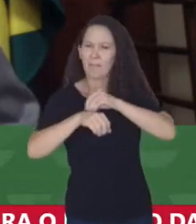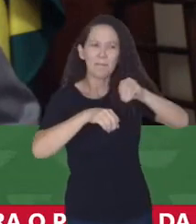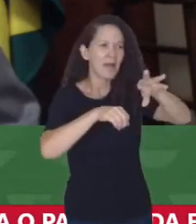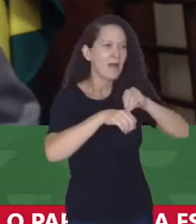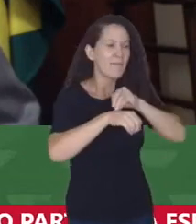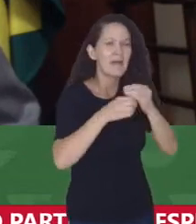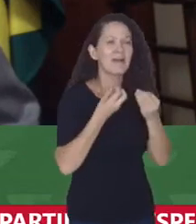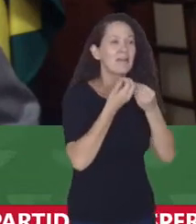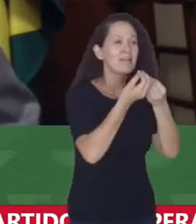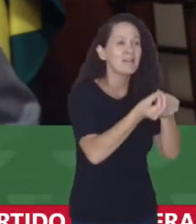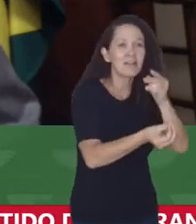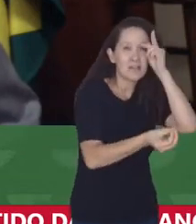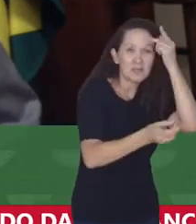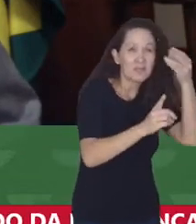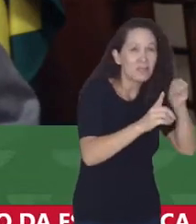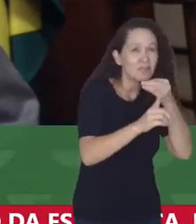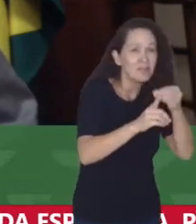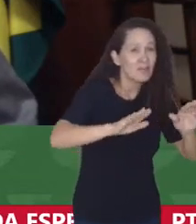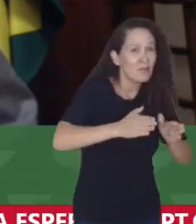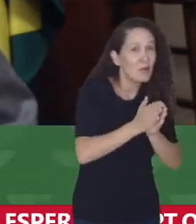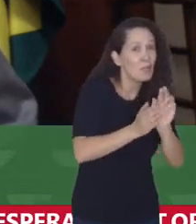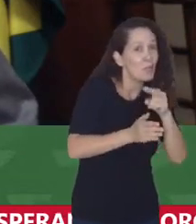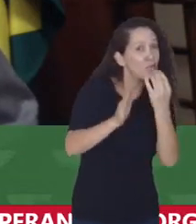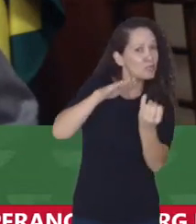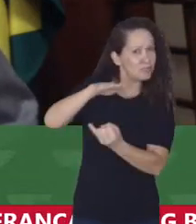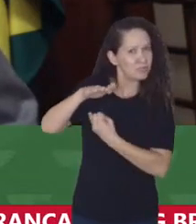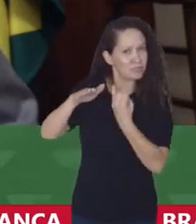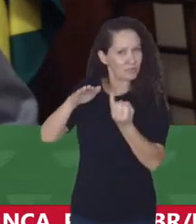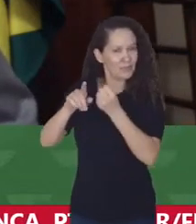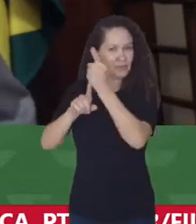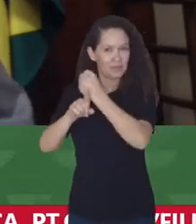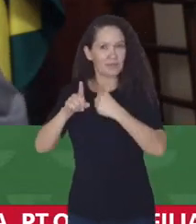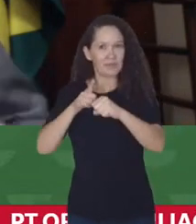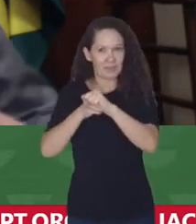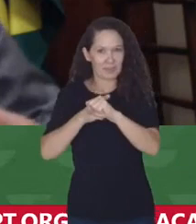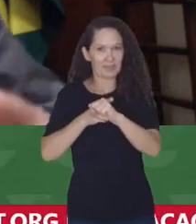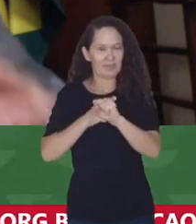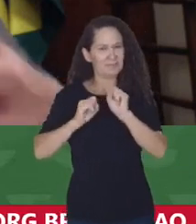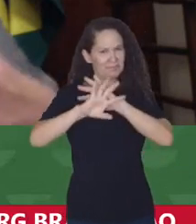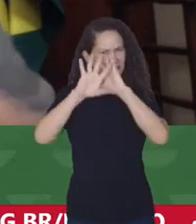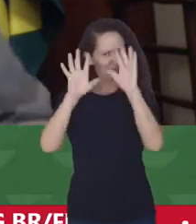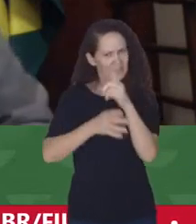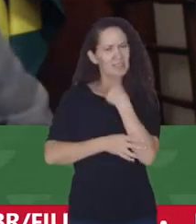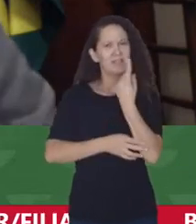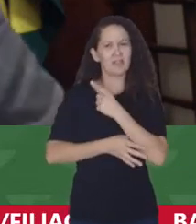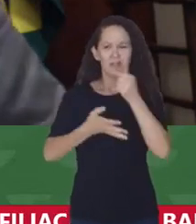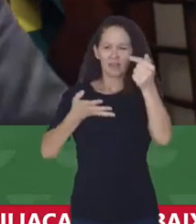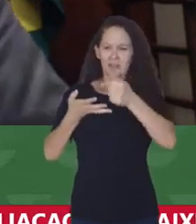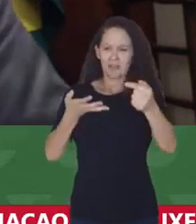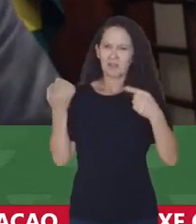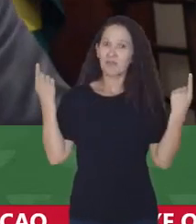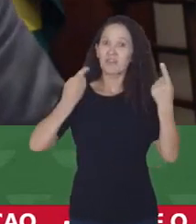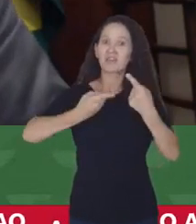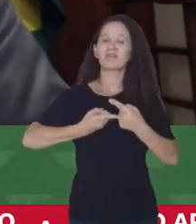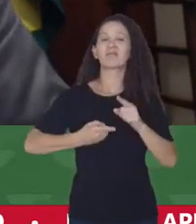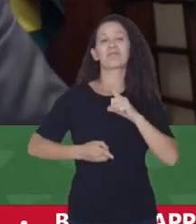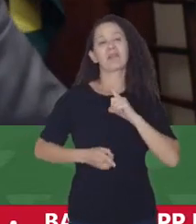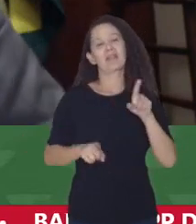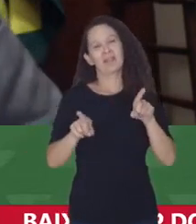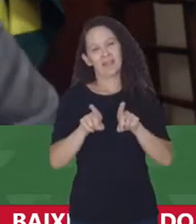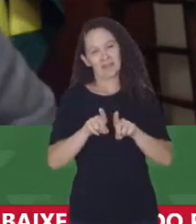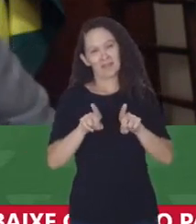para as pessoas de baixa renda ou para as entidades sociais. Então é evidente que nós temos esse desafio, mas temos